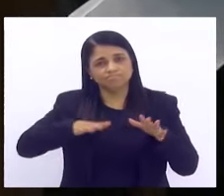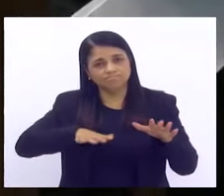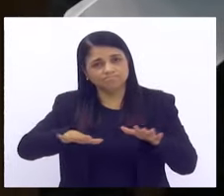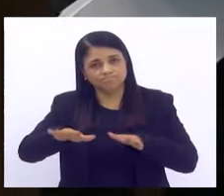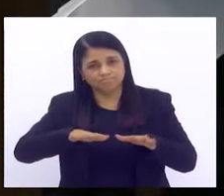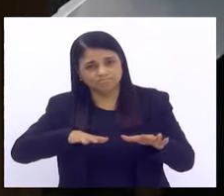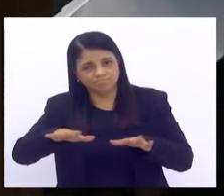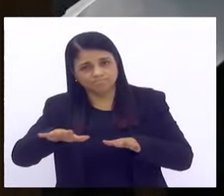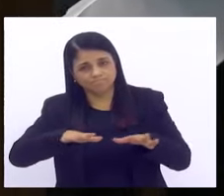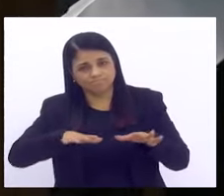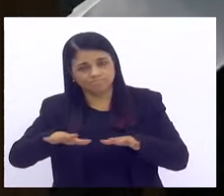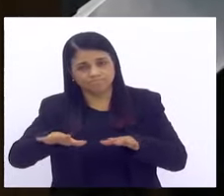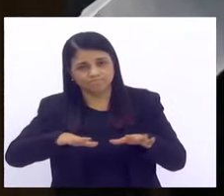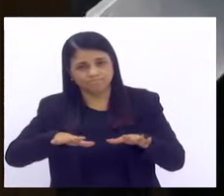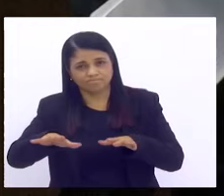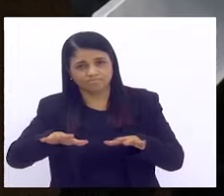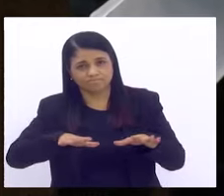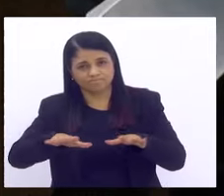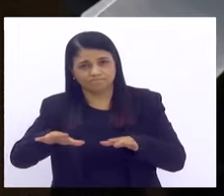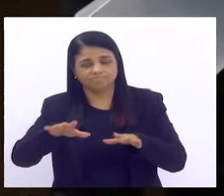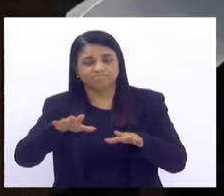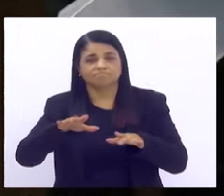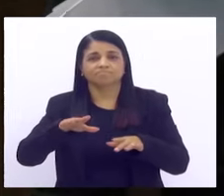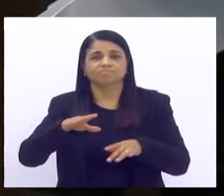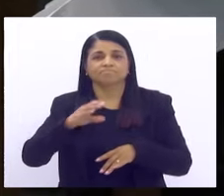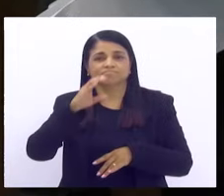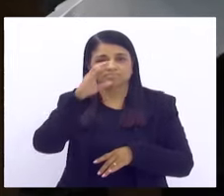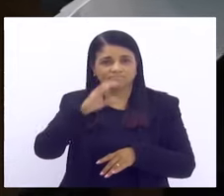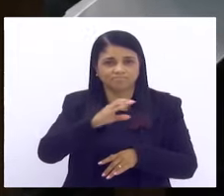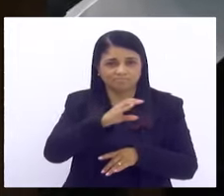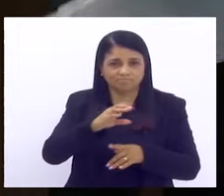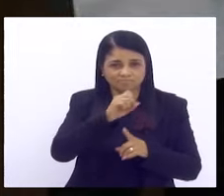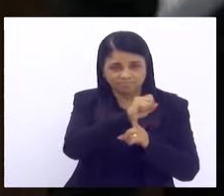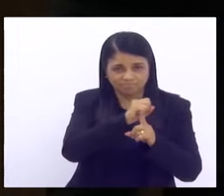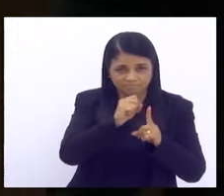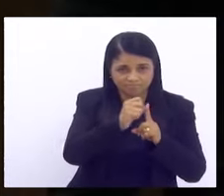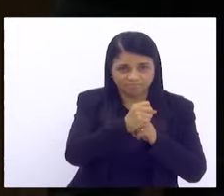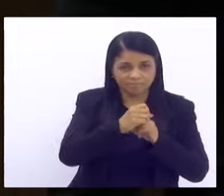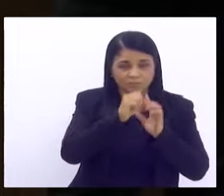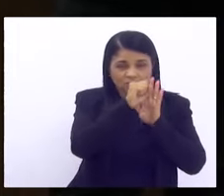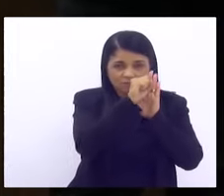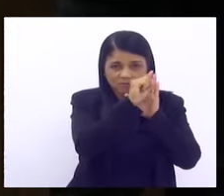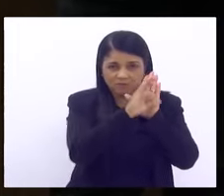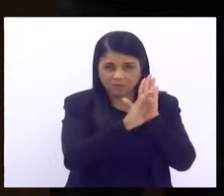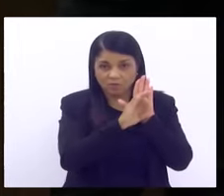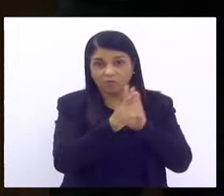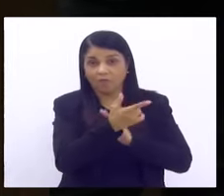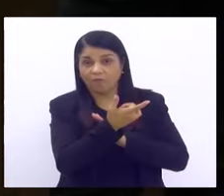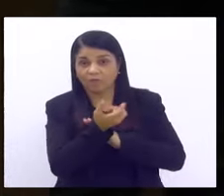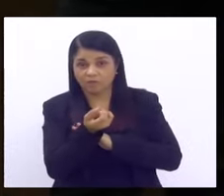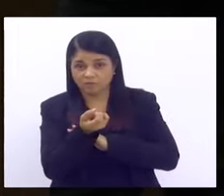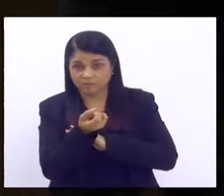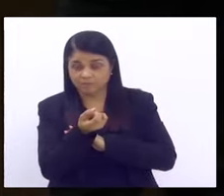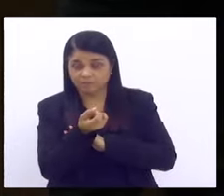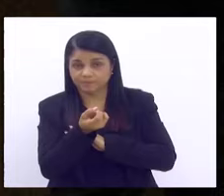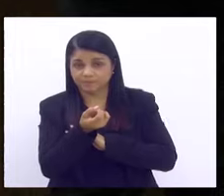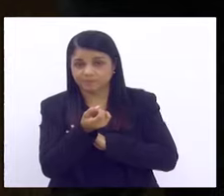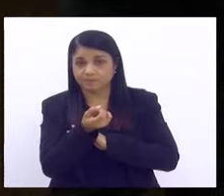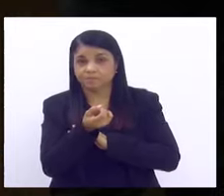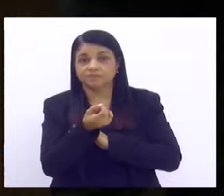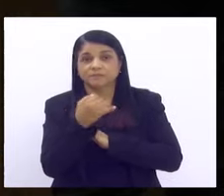movimentos clérigos sociais do século XX. E queria lembrar a